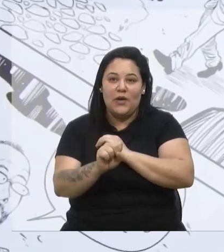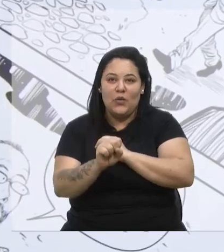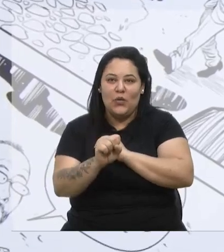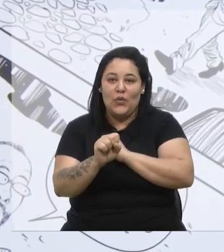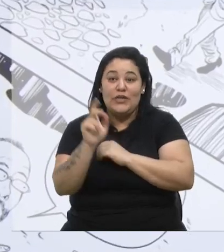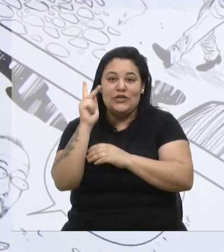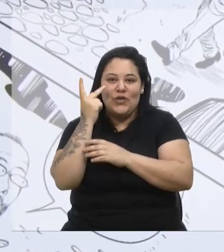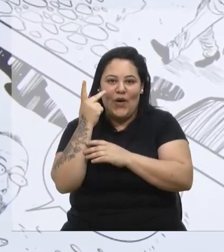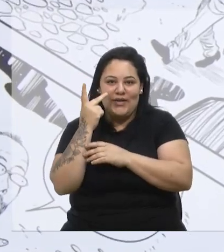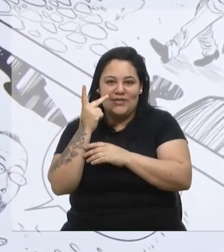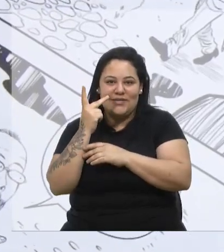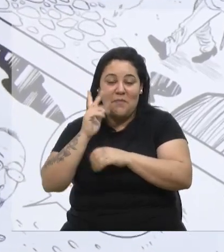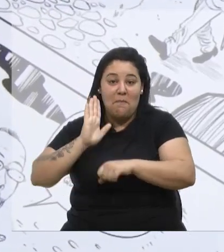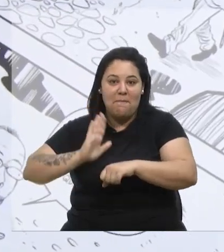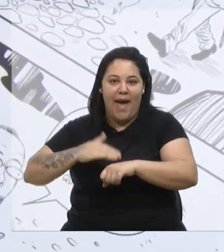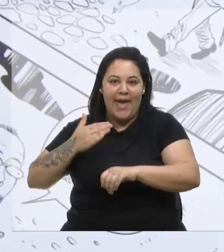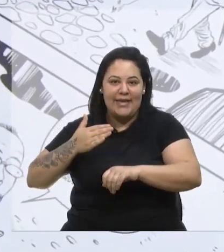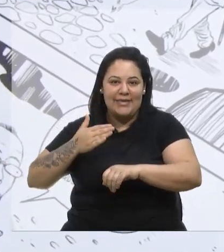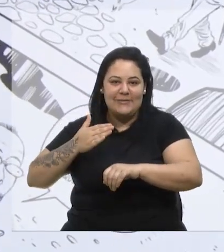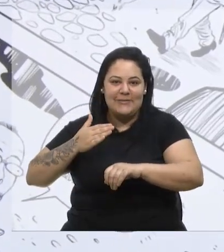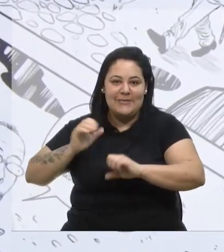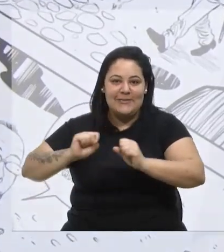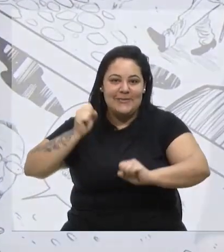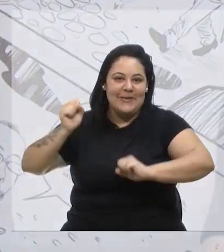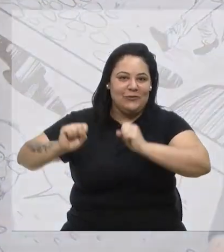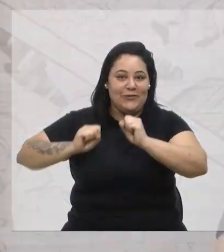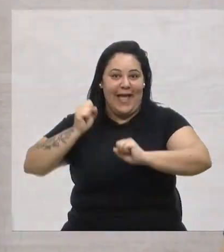pegou contos que são um pouquinho mais agitados,